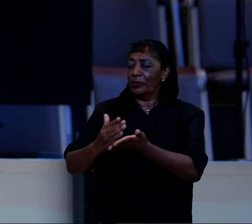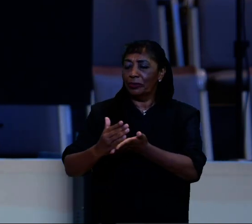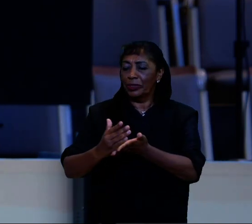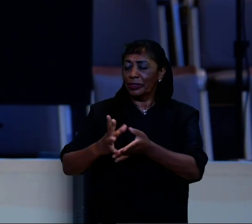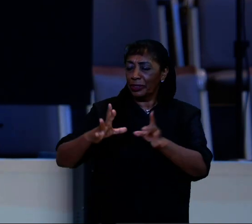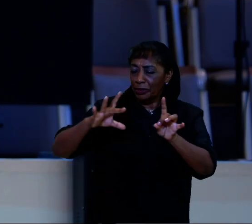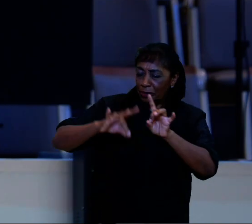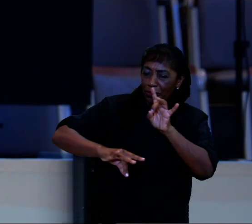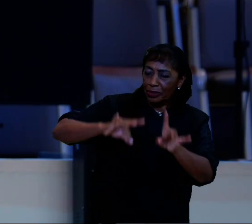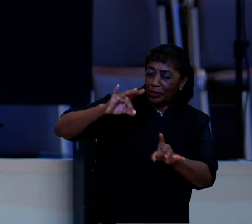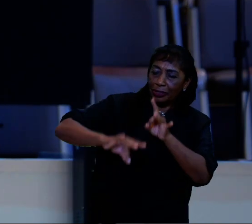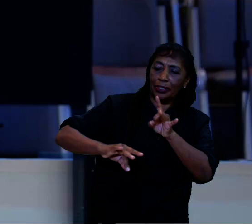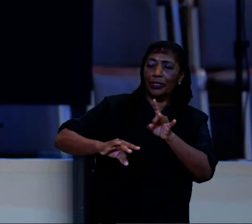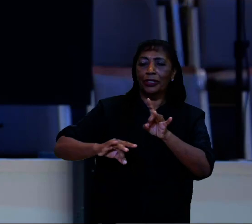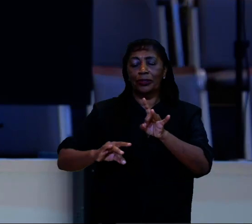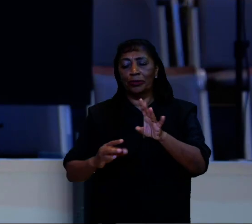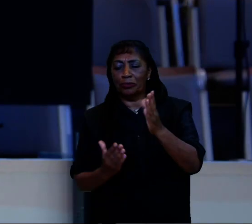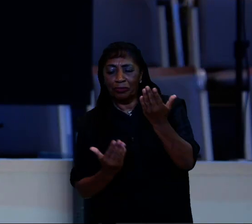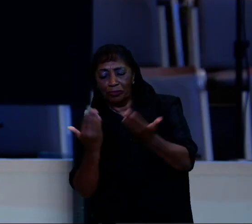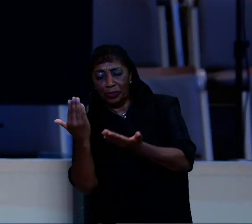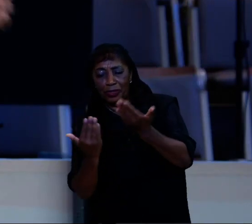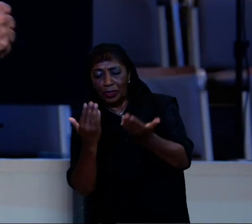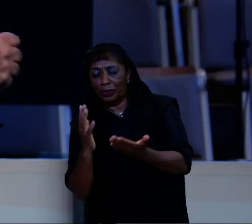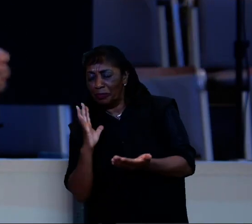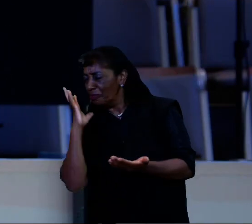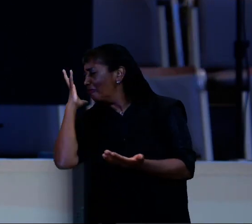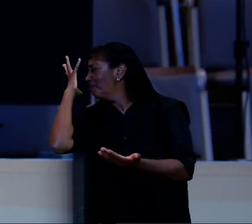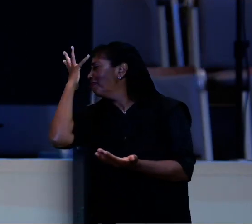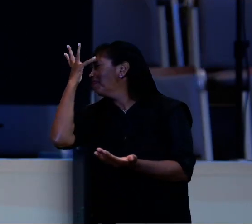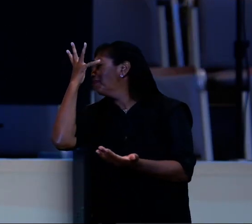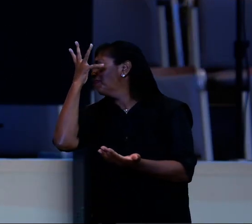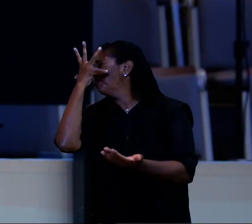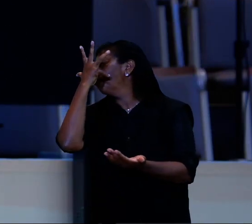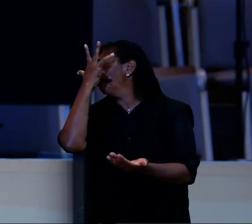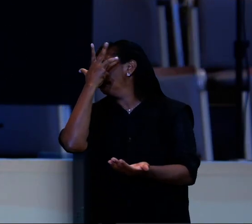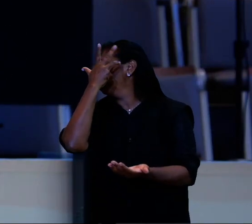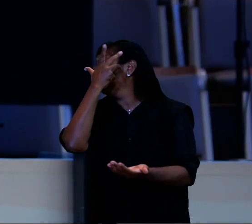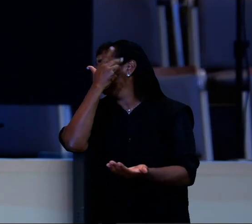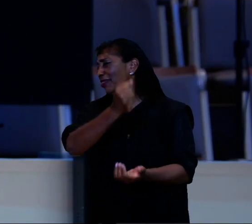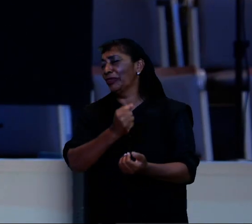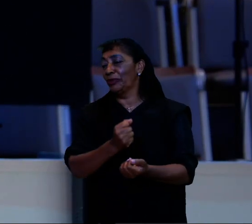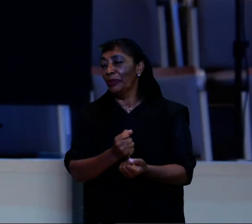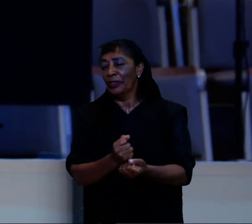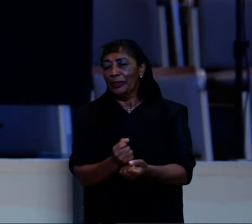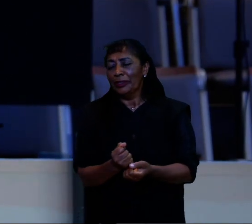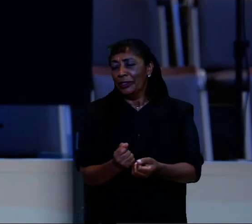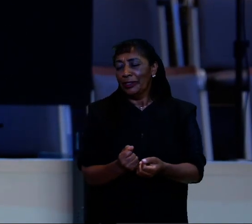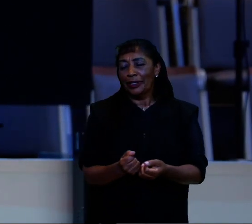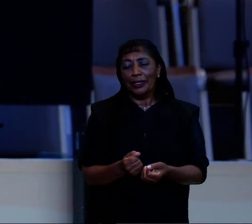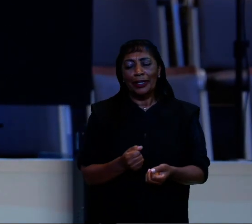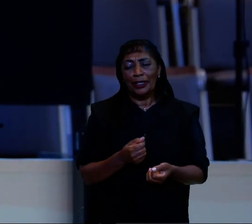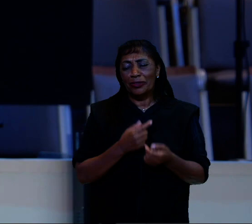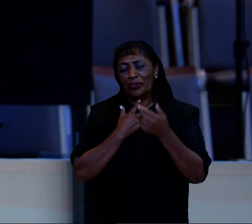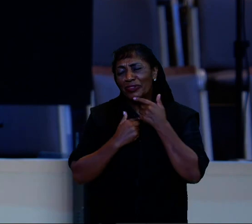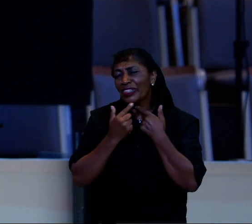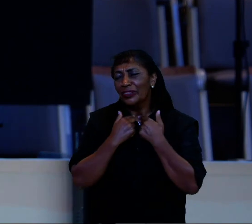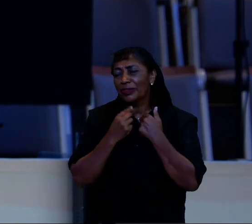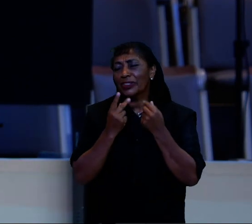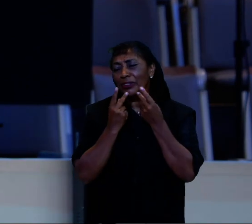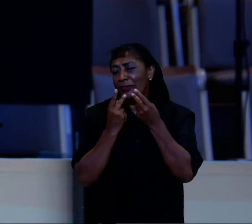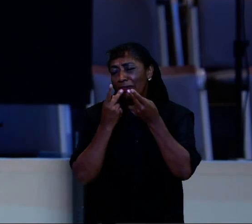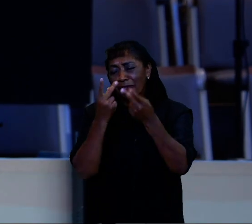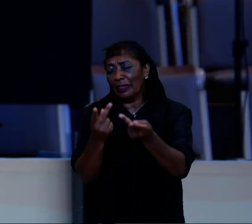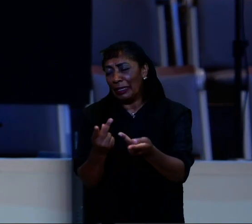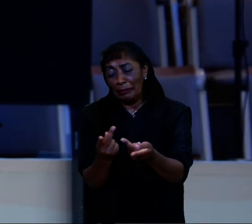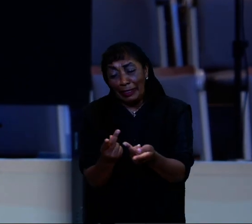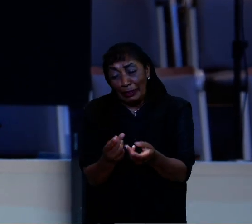os detalhes, mas eu não vou contar, eu vou me segurar, pode deixar, porque eu tenho certeza que vai ser especial. Mas se